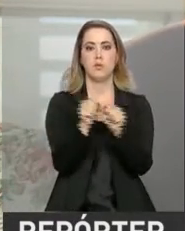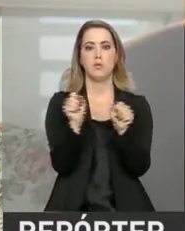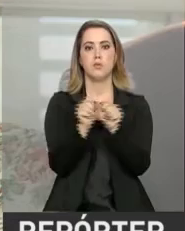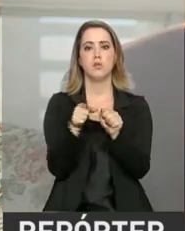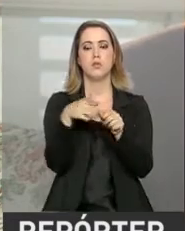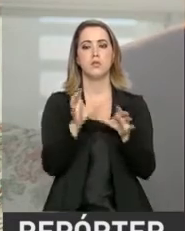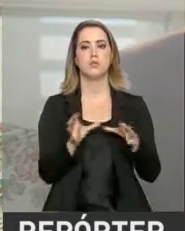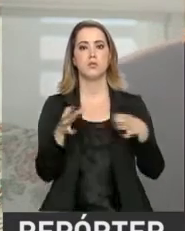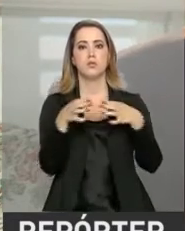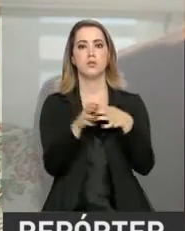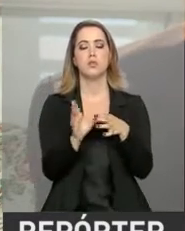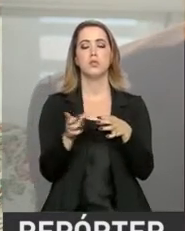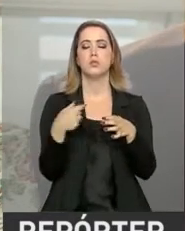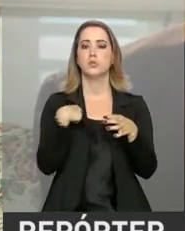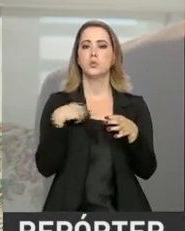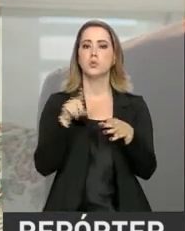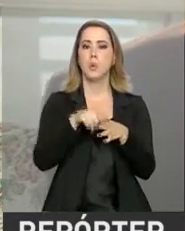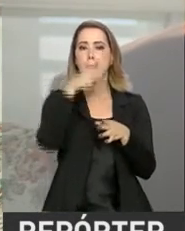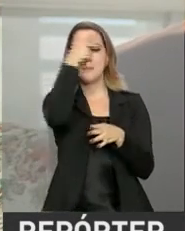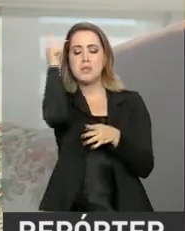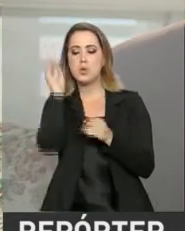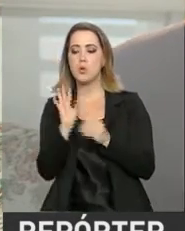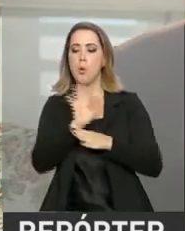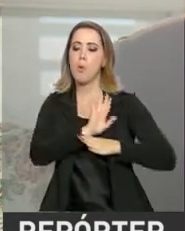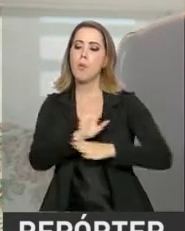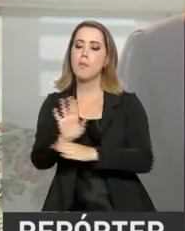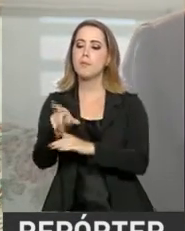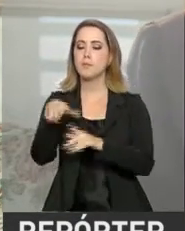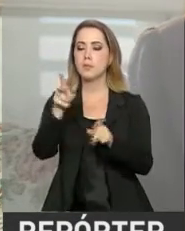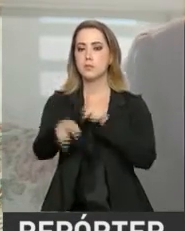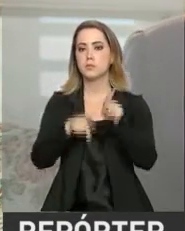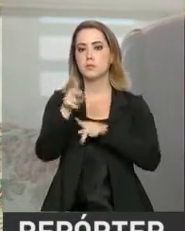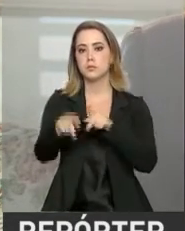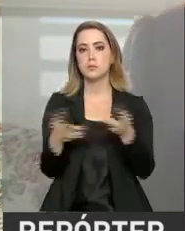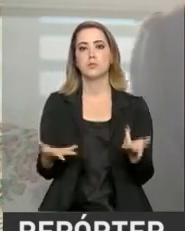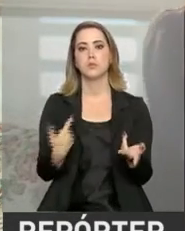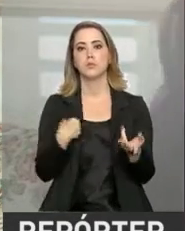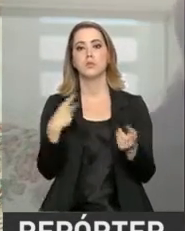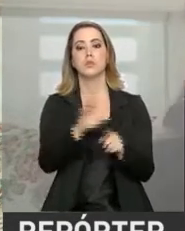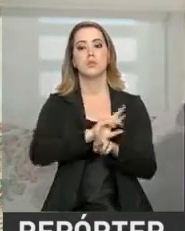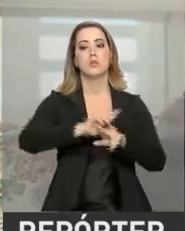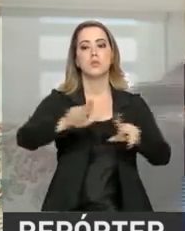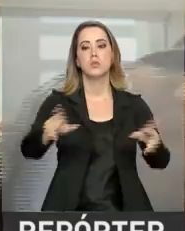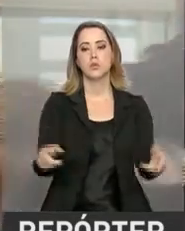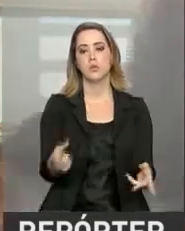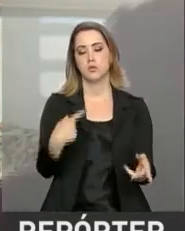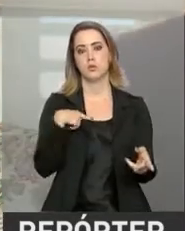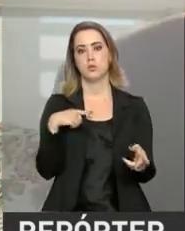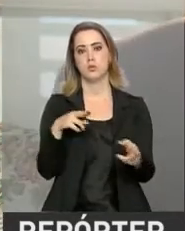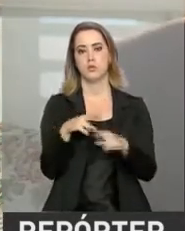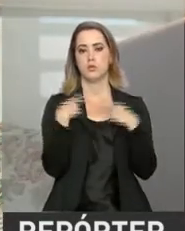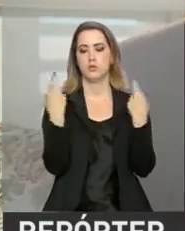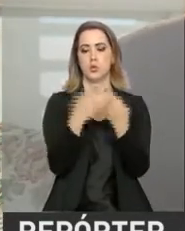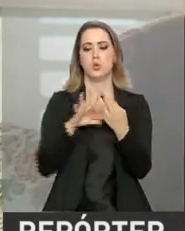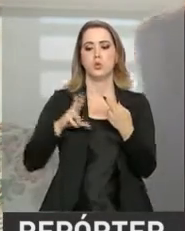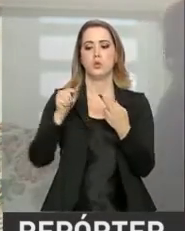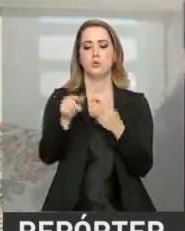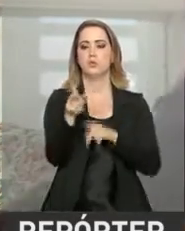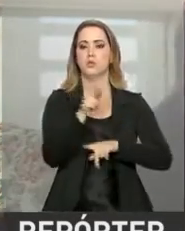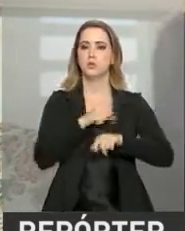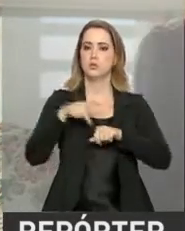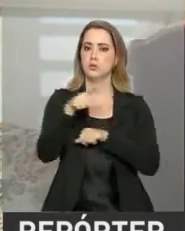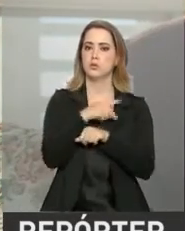dessa cúpula uma cúpula voltada para as pessoas. Então, a Índia decidiu fazer muitas das reuniões por todo o país e também